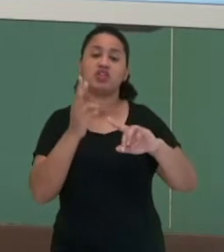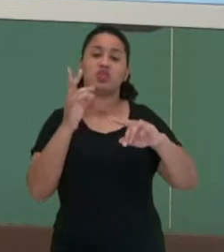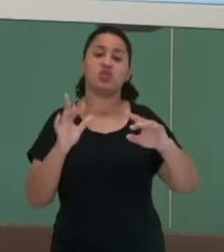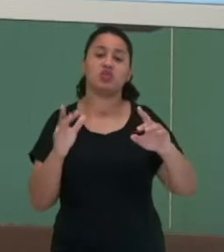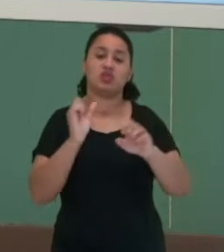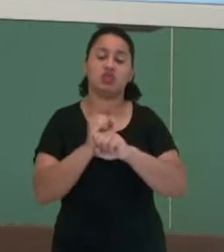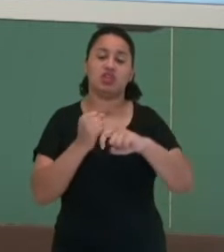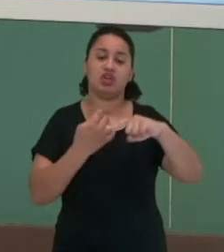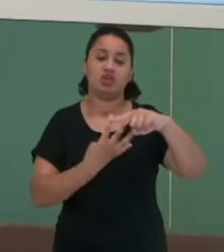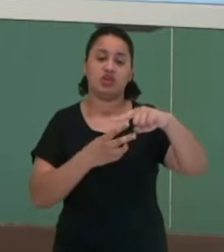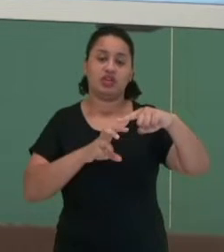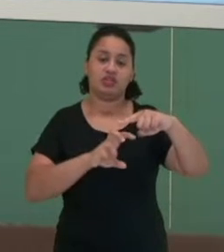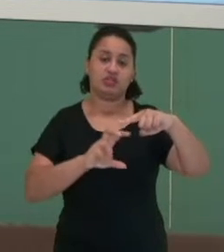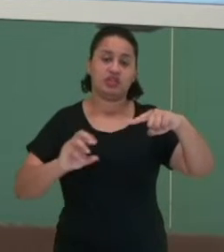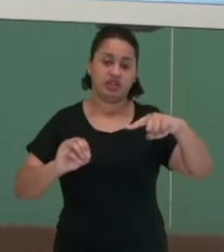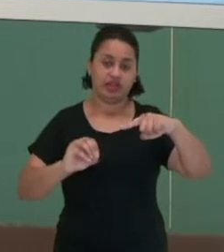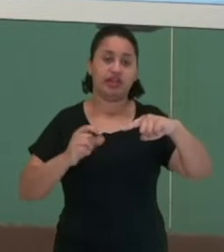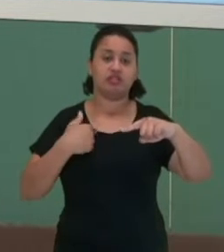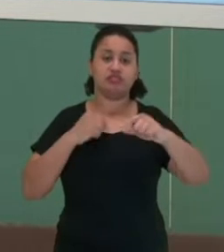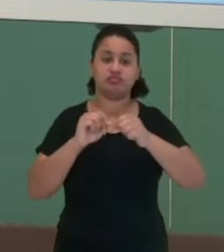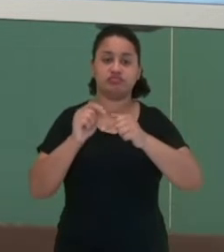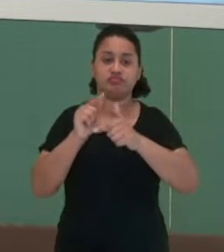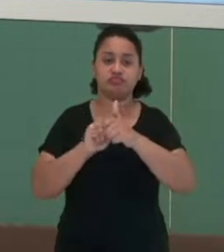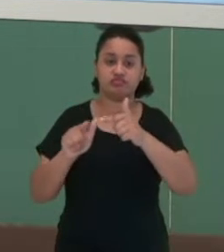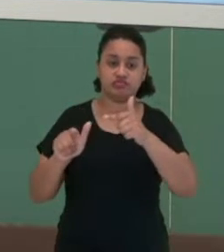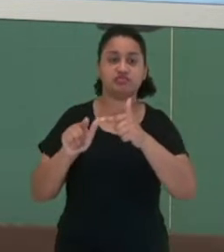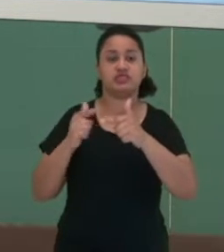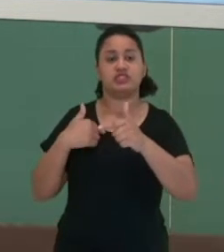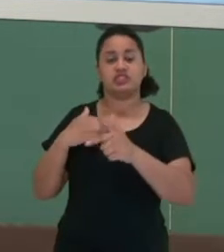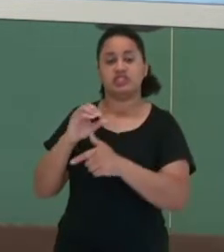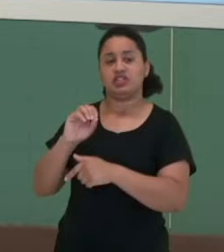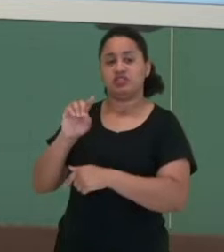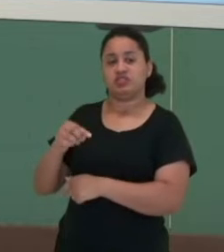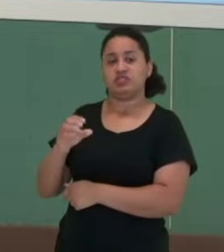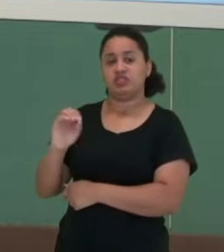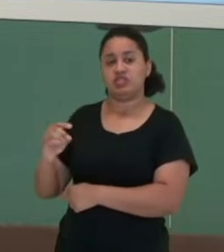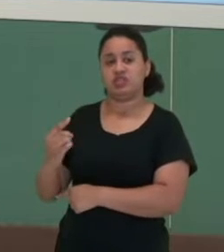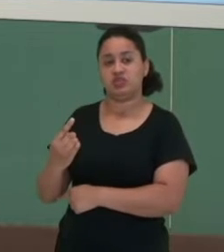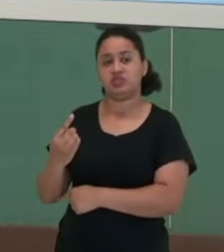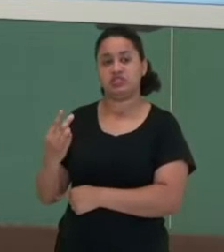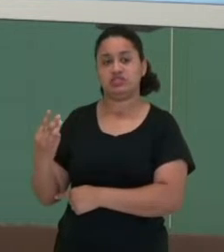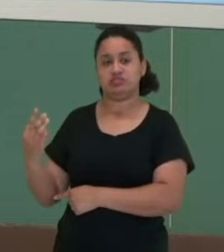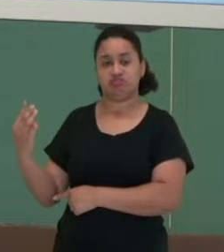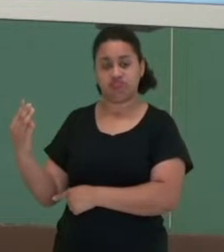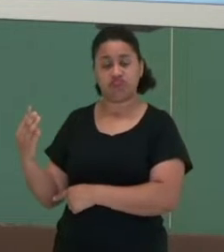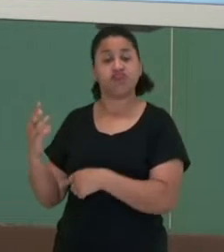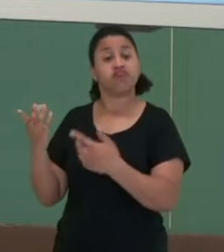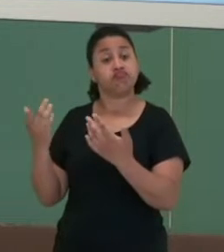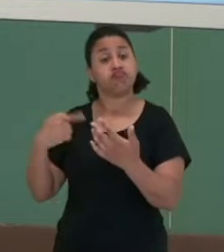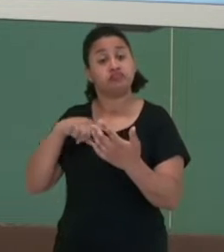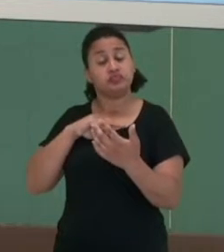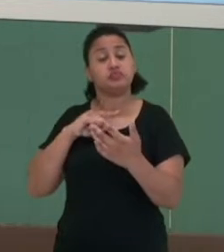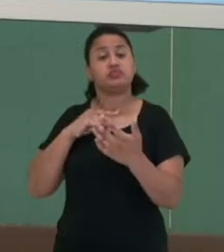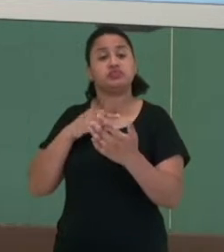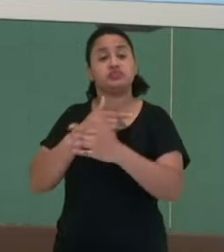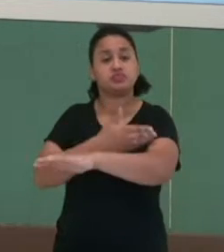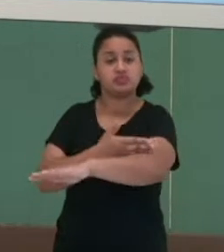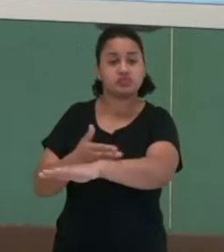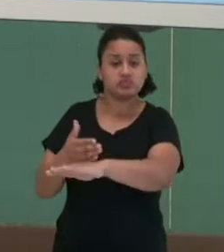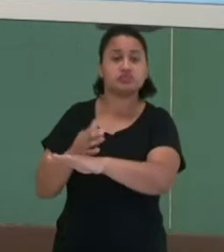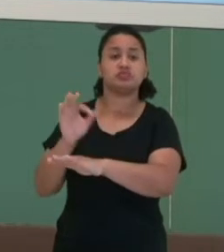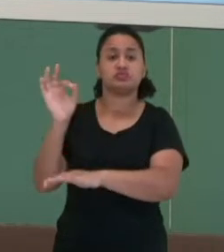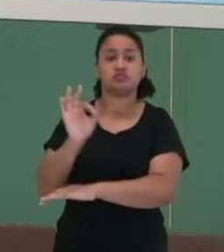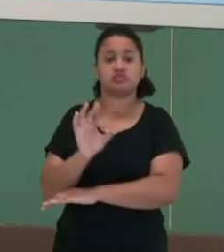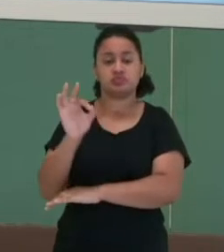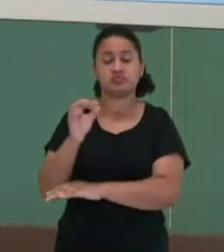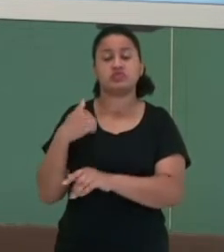é 4.500, fazendo a divisão, deu esse valor decimal. Como a gente está acostumado em porcentagem, significa que eu tenho que